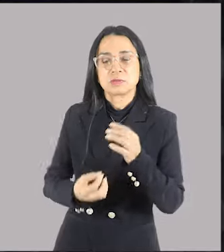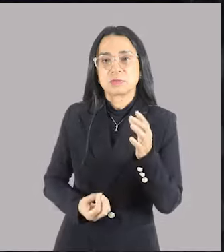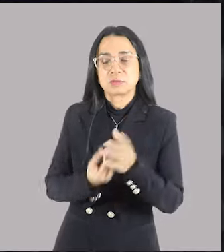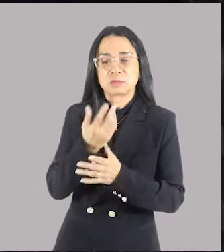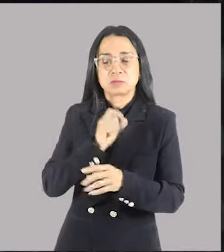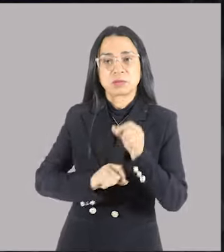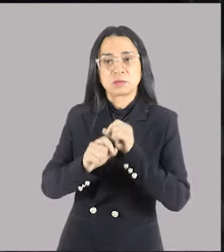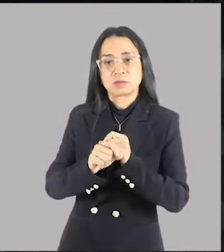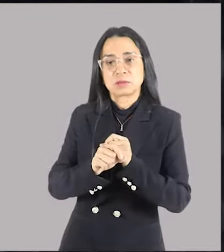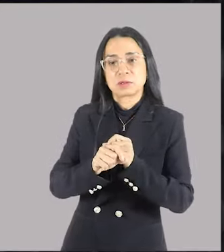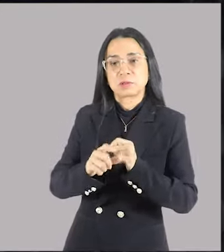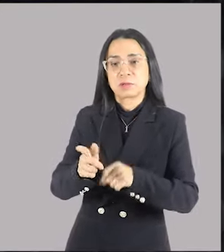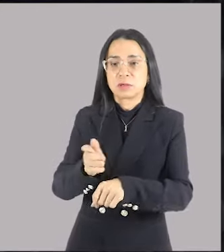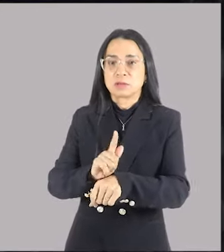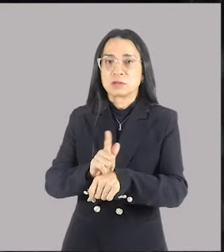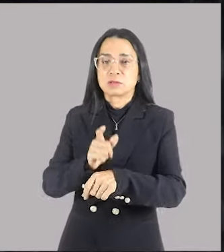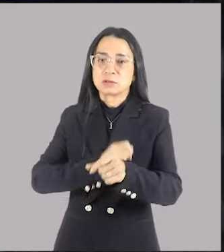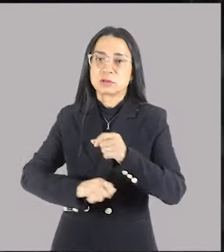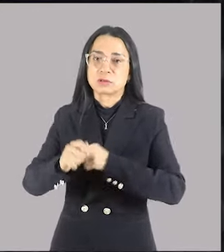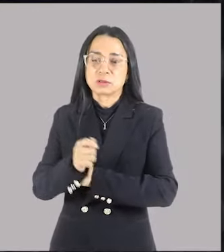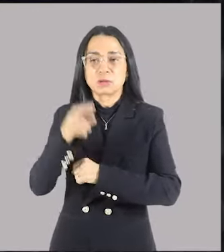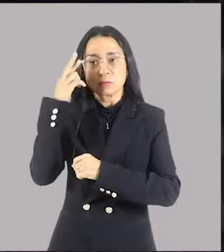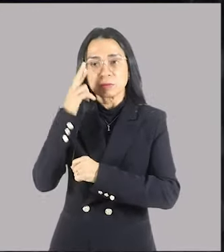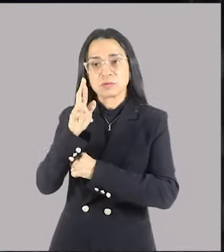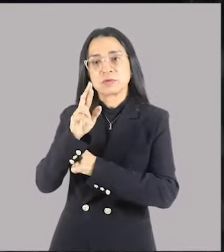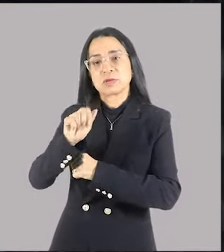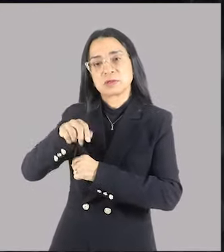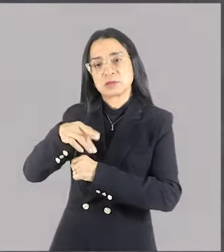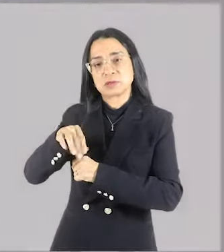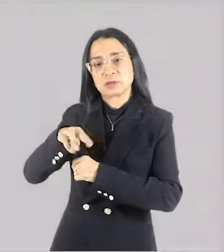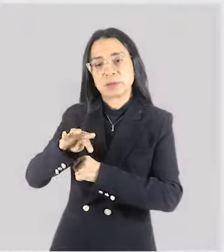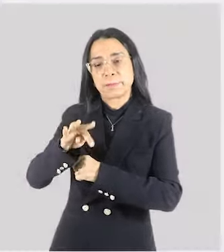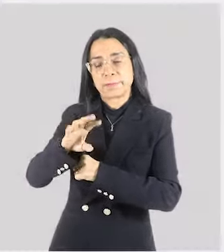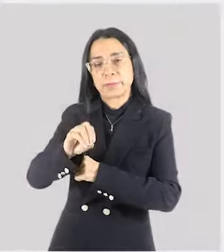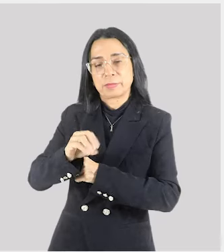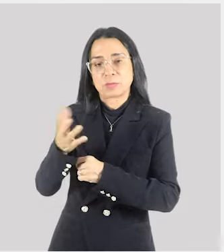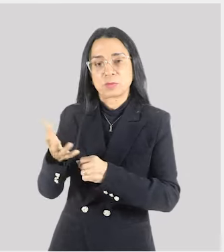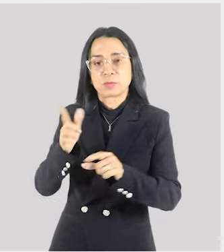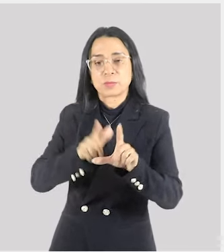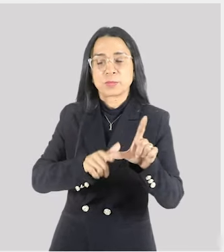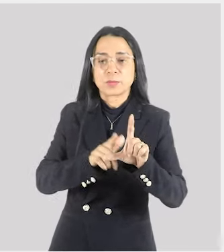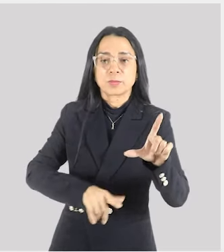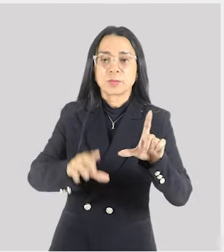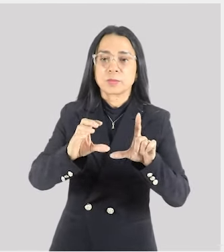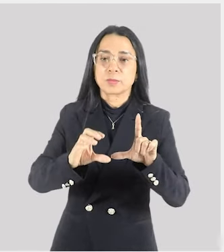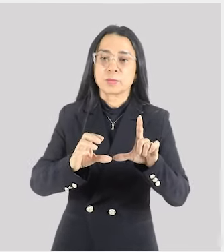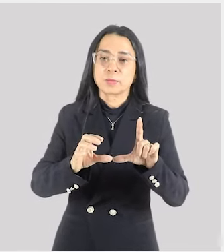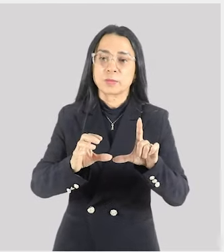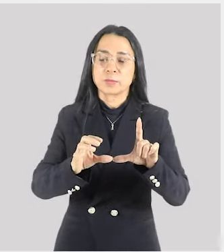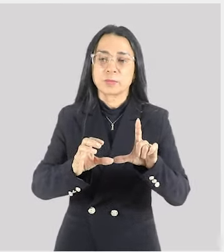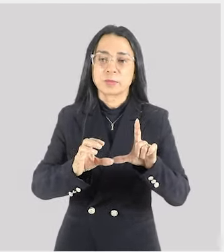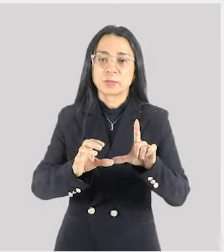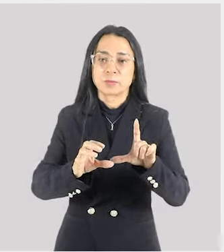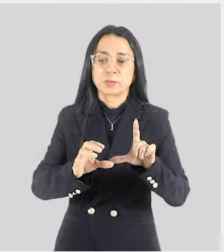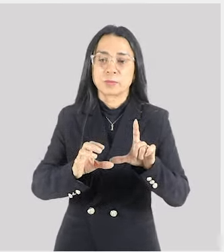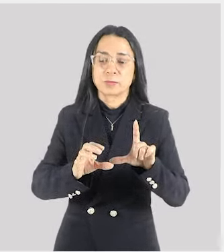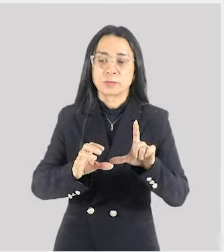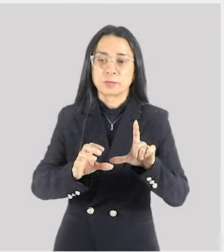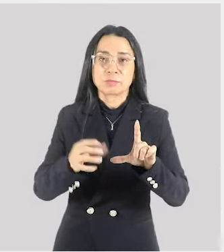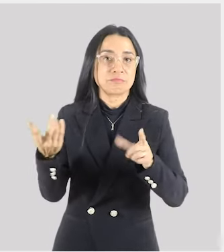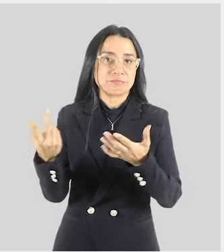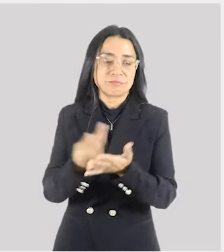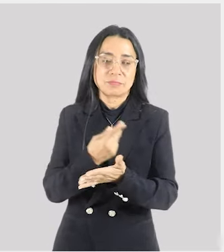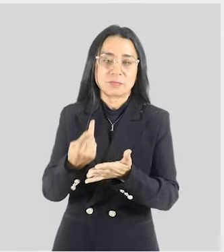comissão para direção chefia e assessora letra B incorreta letra C Maria tem estabilidade incorreto desde